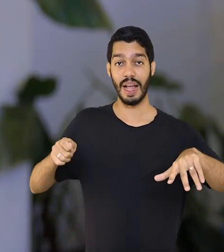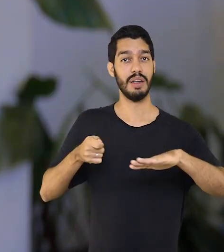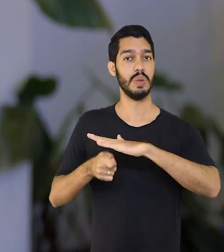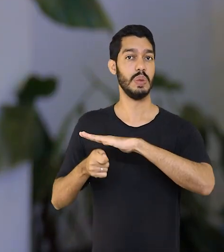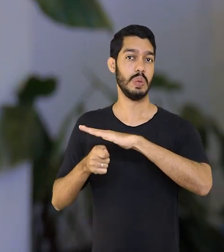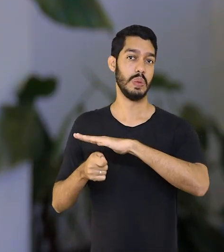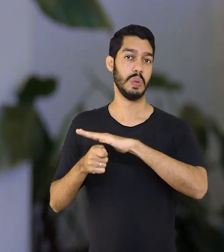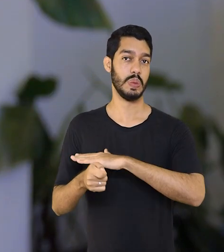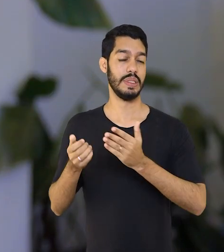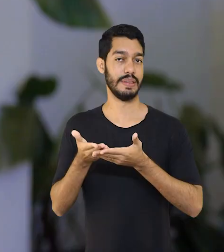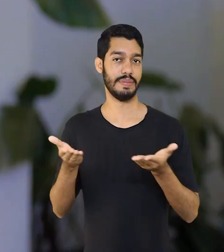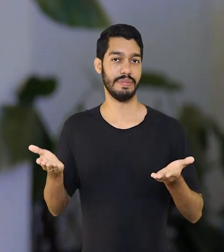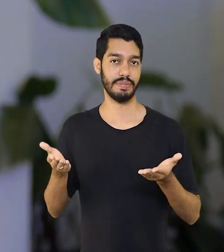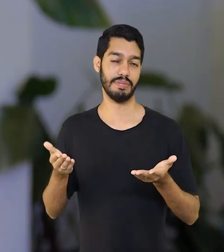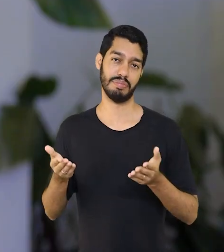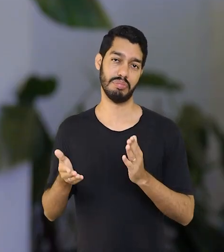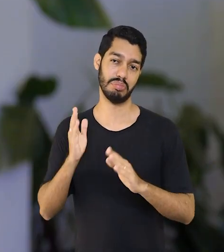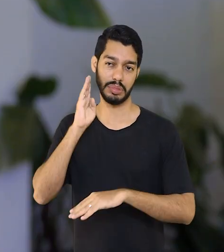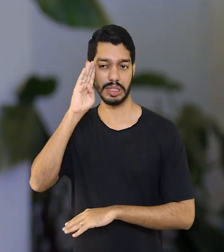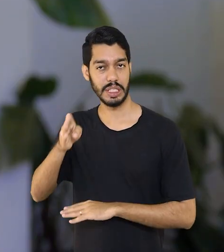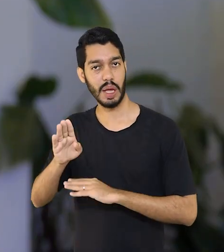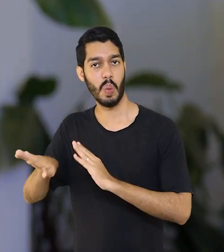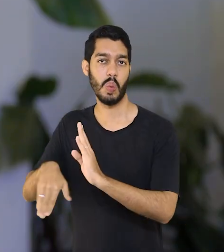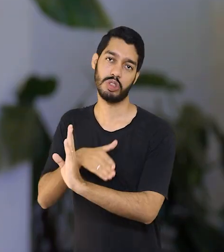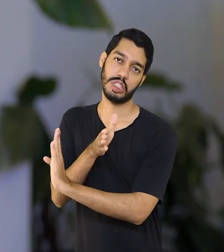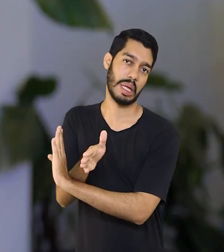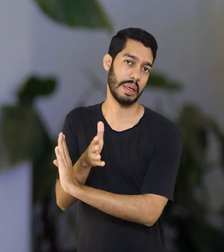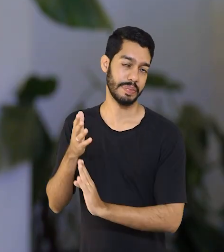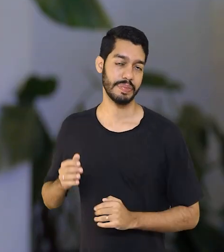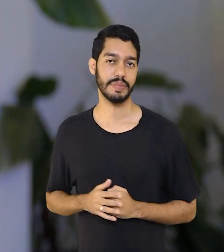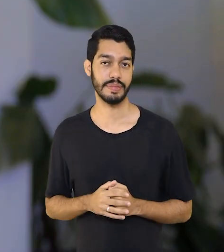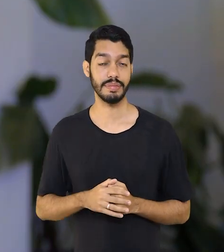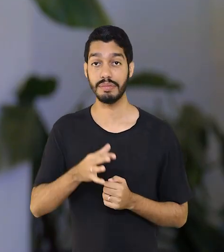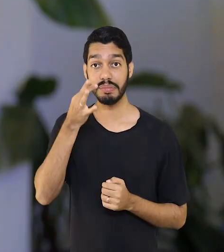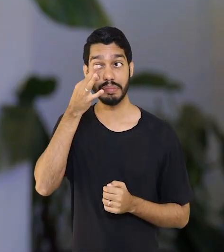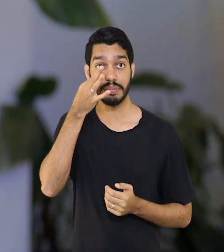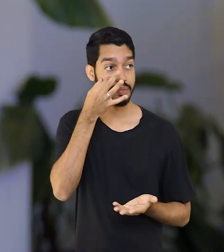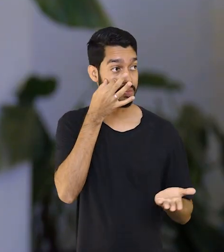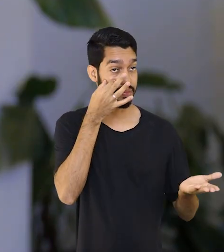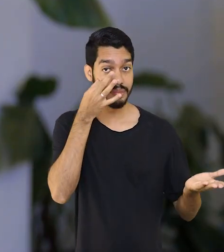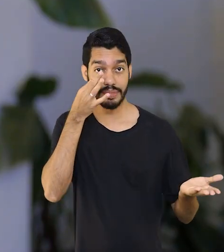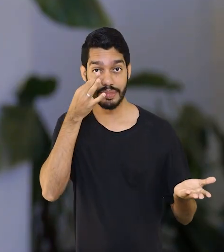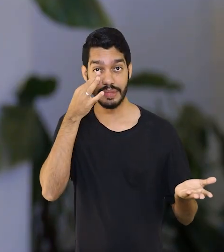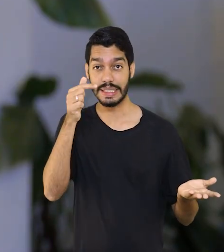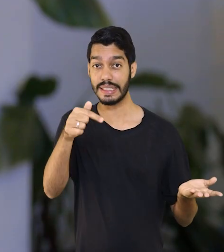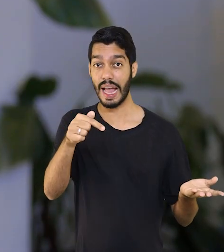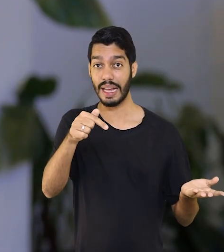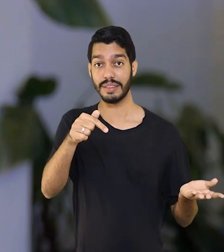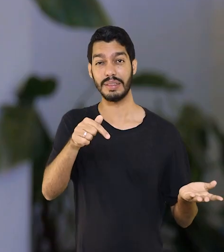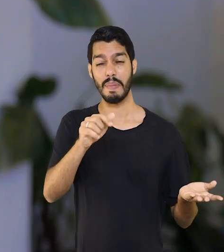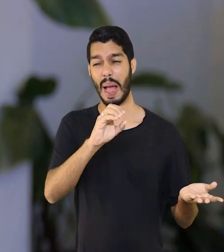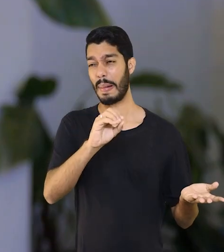em subsídios aos fósseis, diretos e indiretos. Então, essa é a realidade. 7